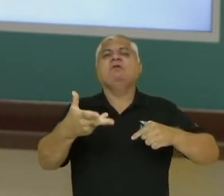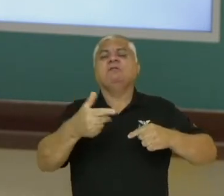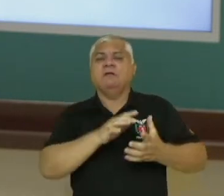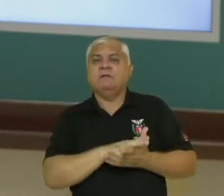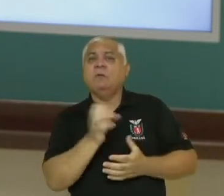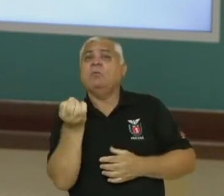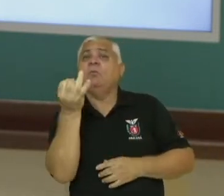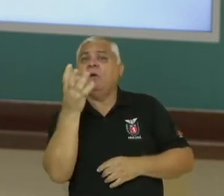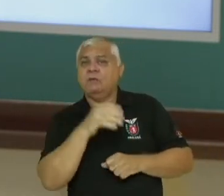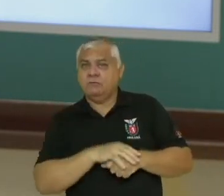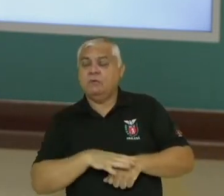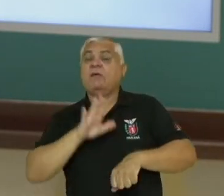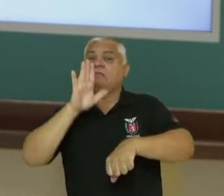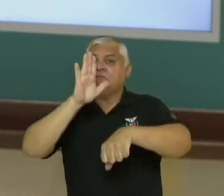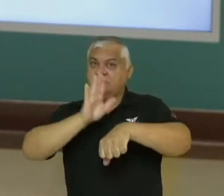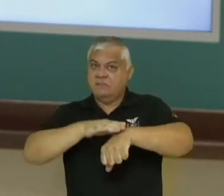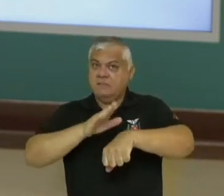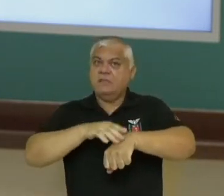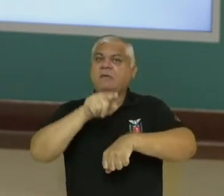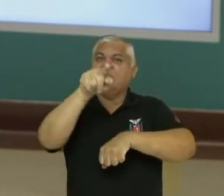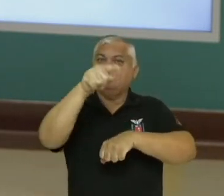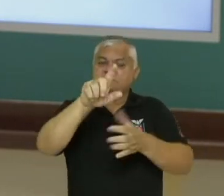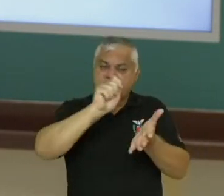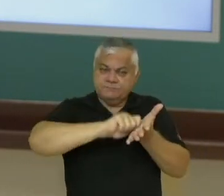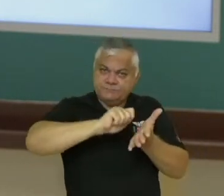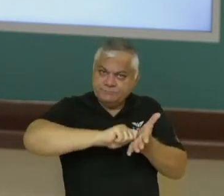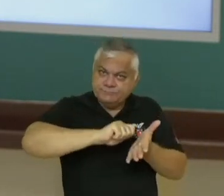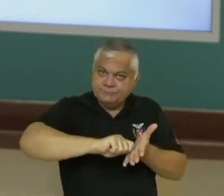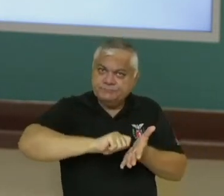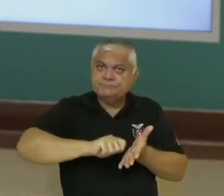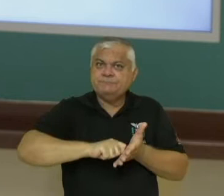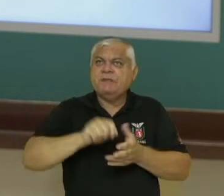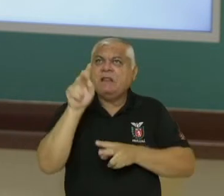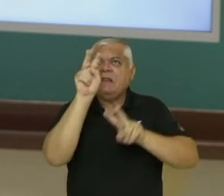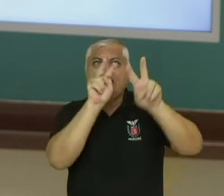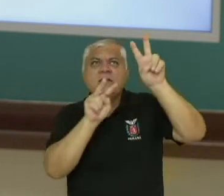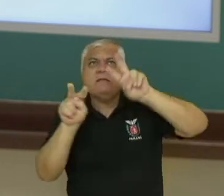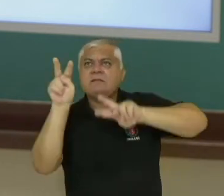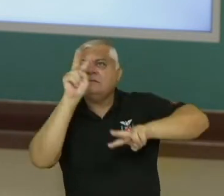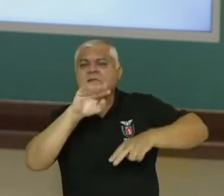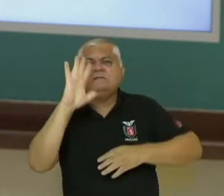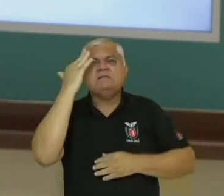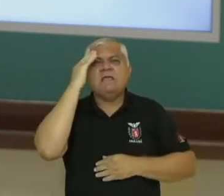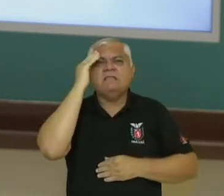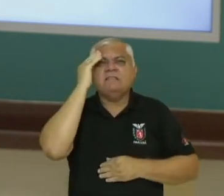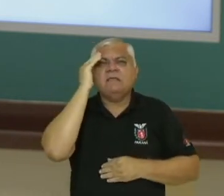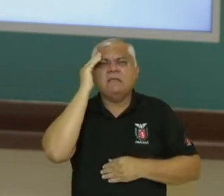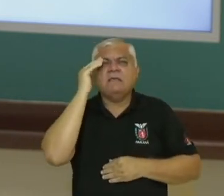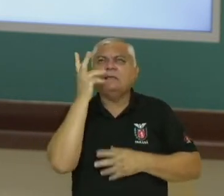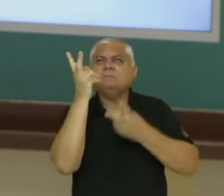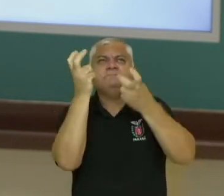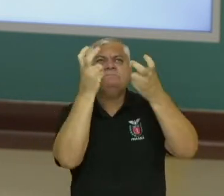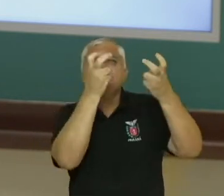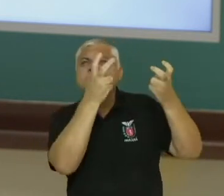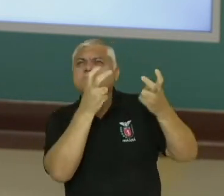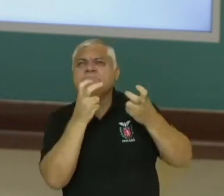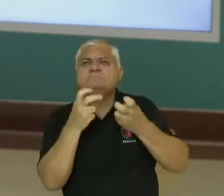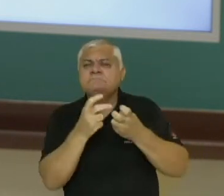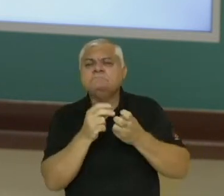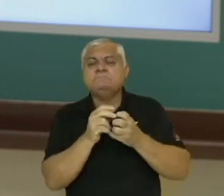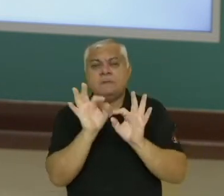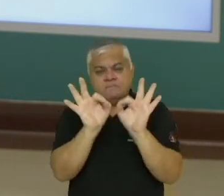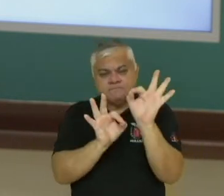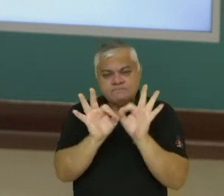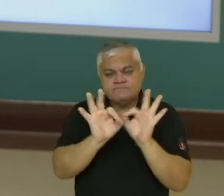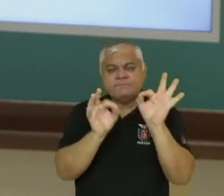eu vou dar um pequeno tempo para vocês poderem ler melhor a informação, para vocês poderem tirar as informações pertinentes e daqui a